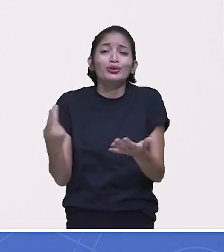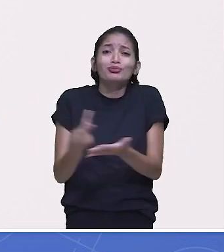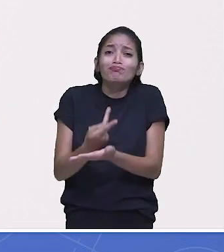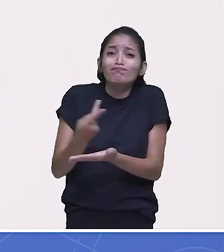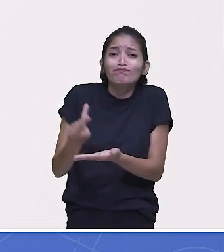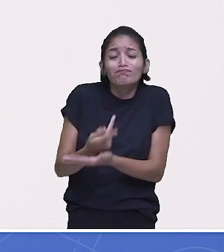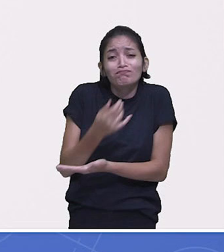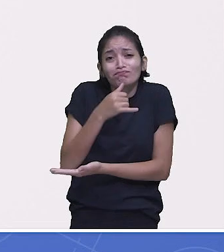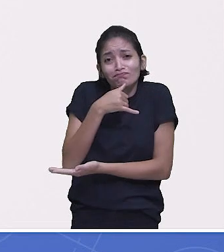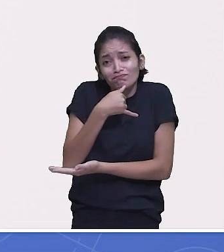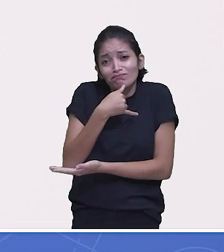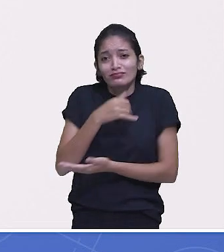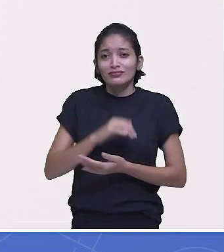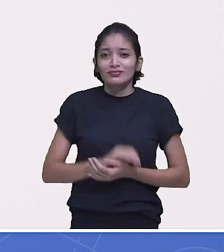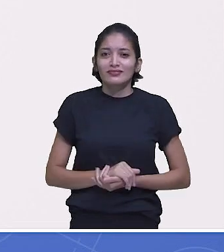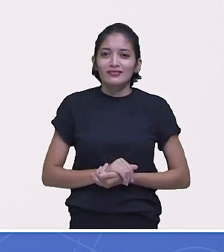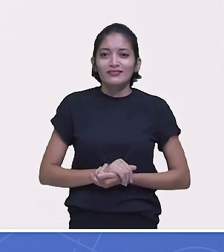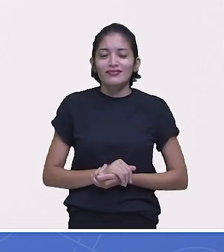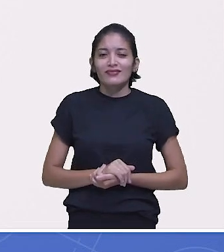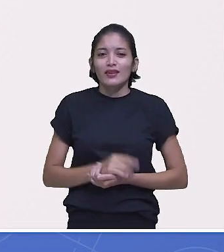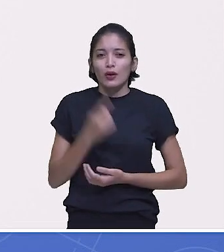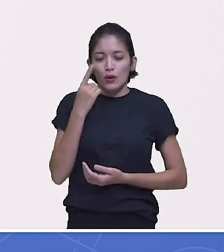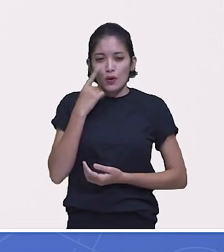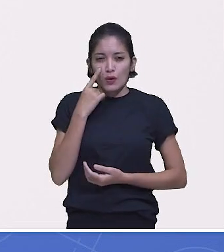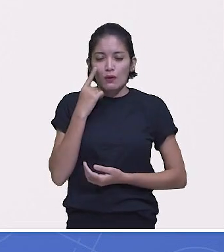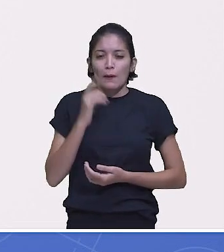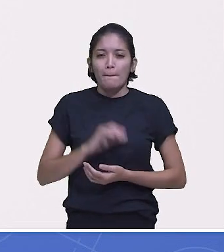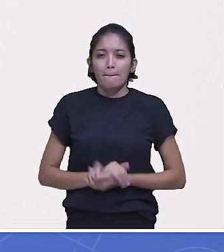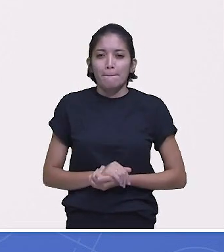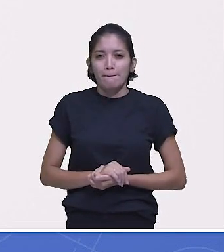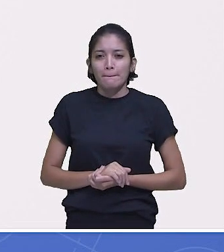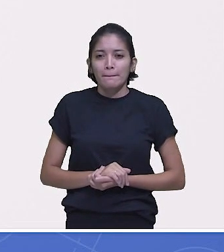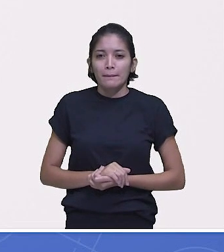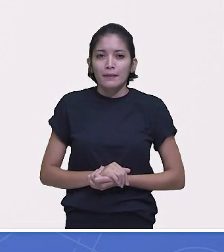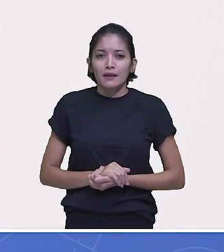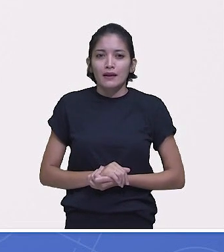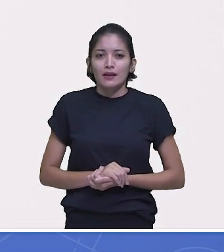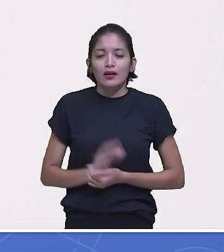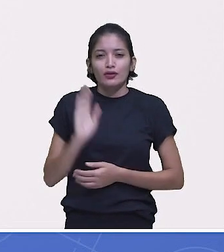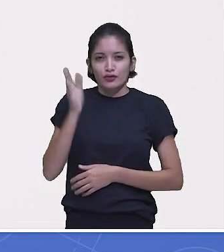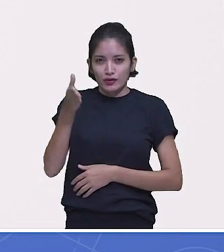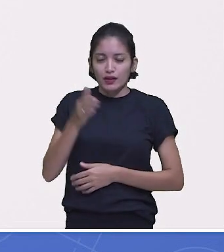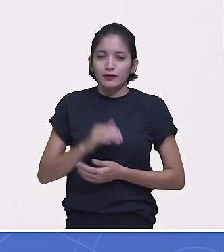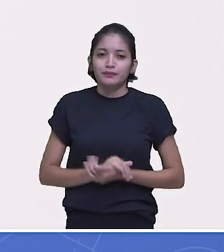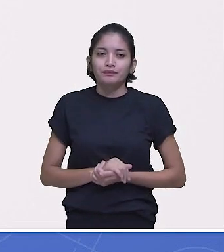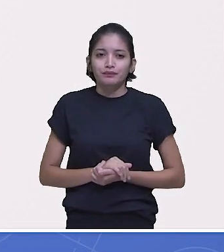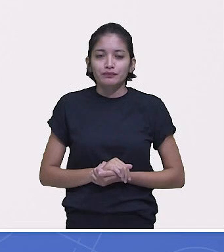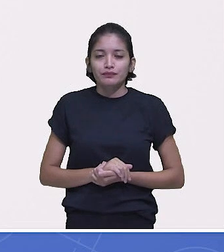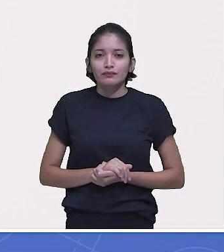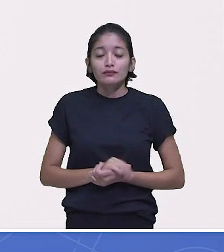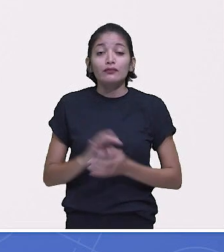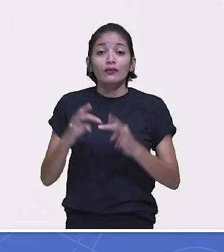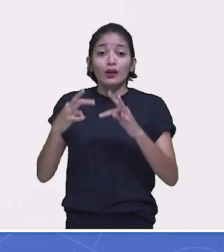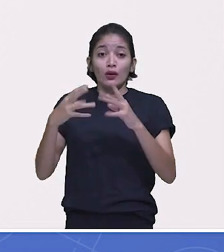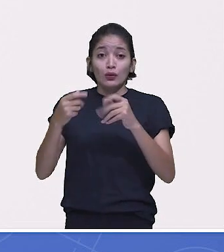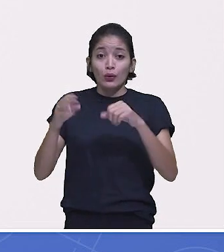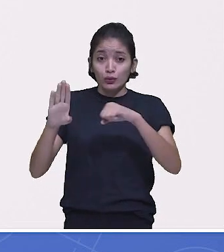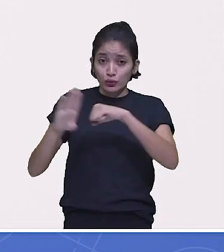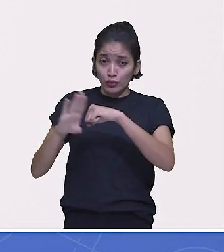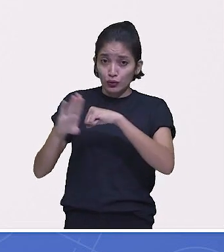Meus amigos, vamos analisar aqui a B rapidinho. Vamos para o comentário logo, que aí a gente vê. Veja, todos os